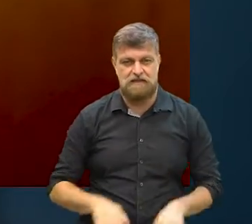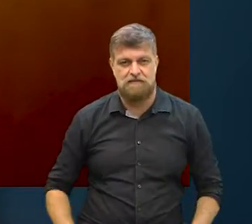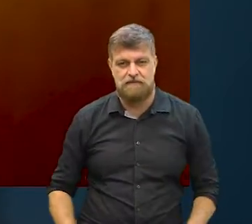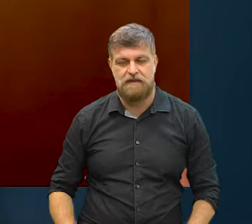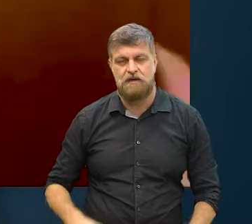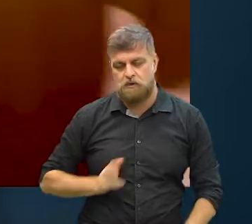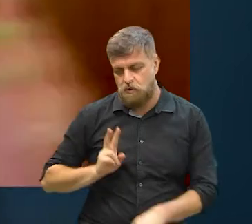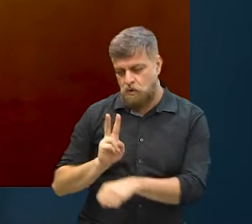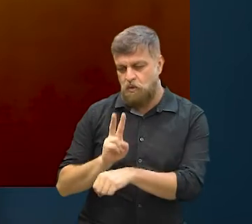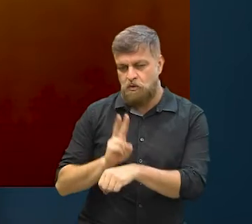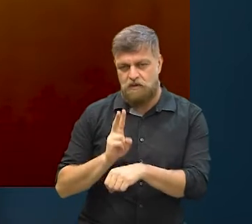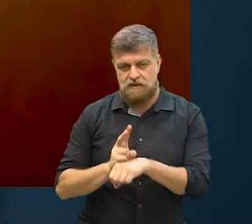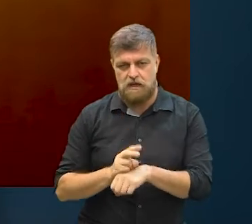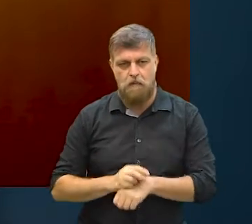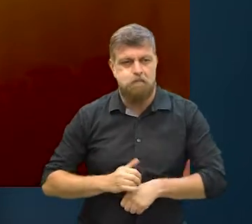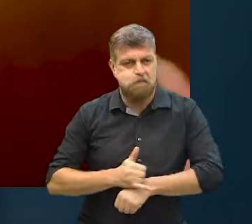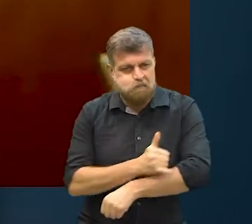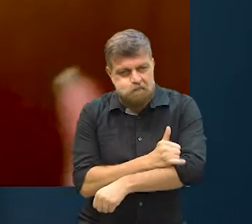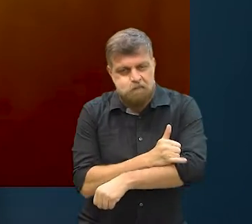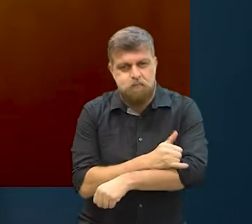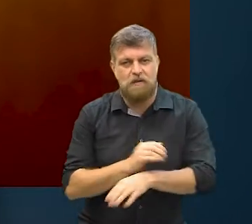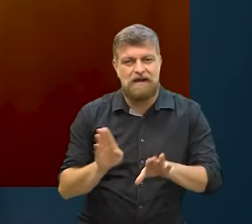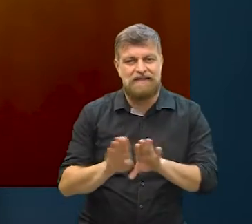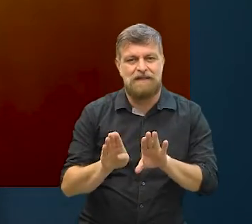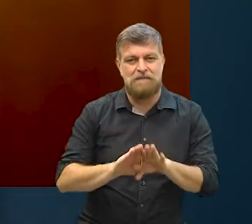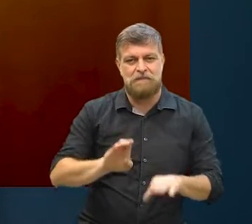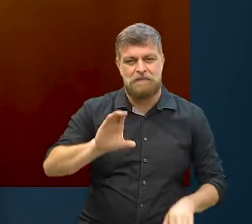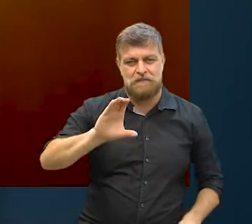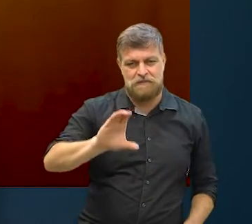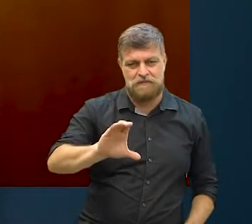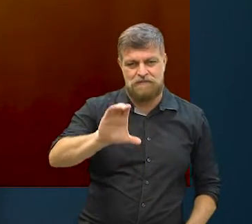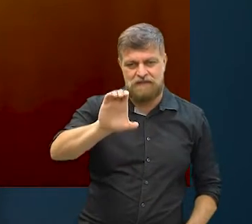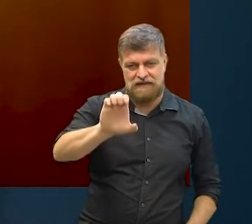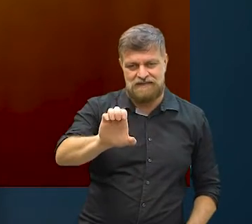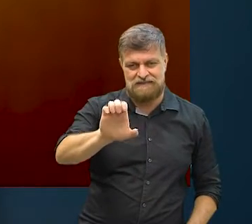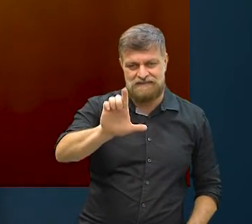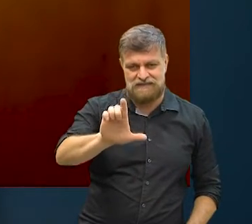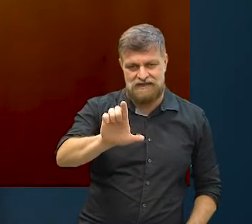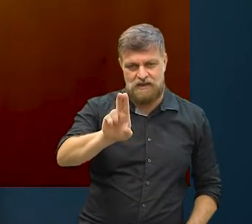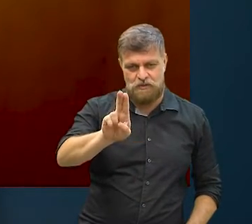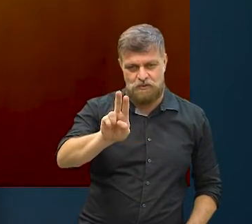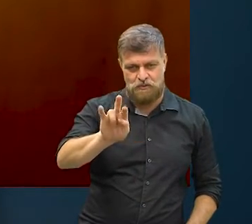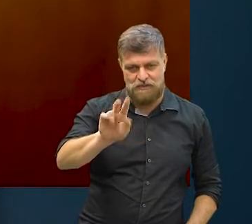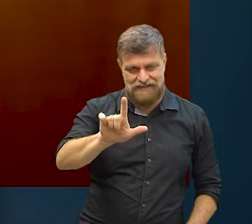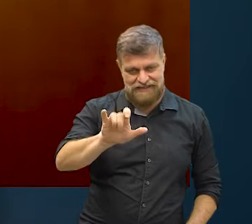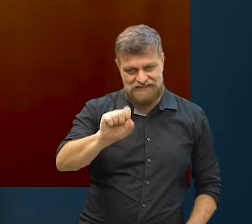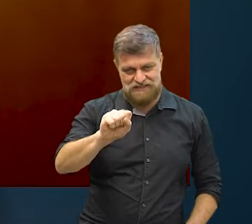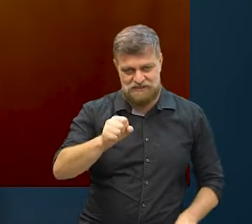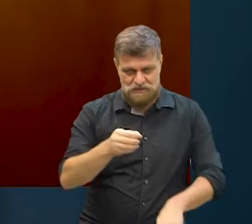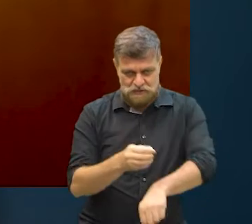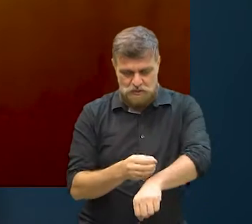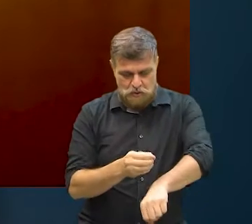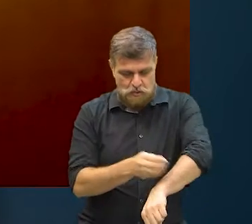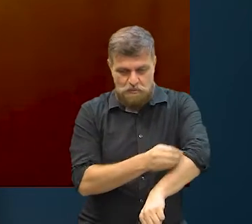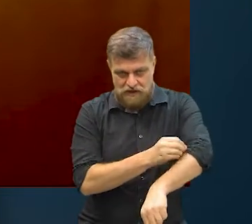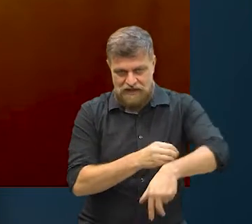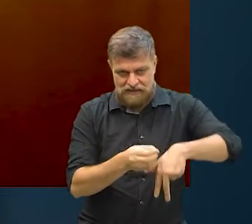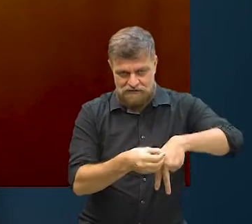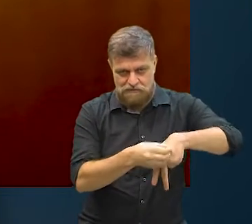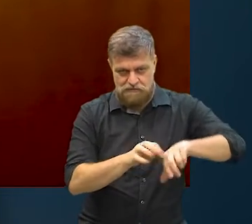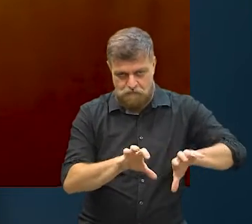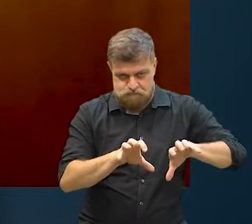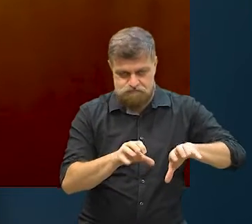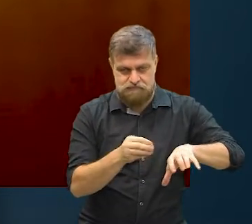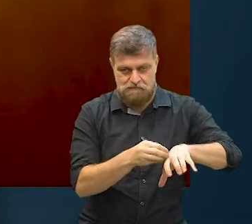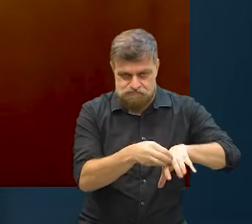de celulite, melhorar a gordura localizada. Então, assim, eu estou com muita fé que agora, em 2022, agora esse ano, a